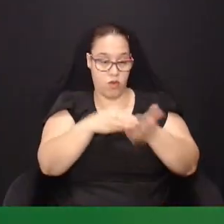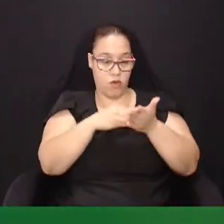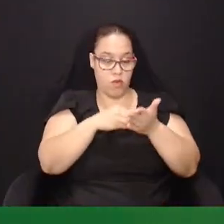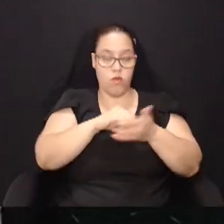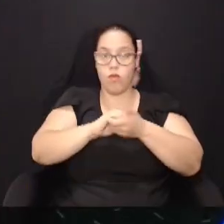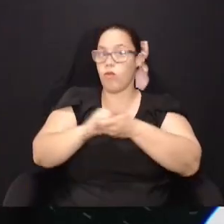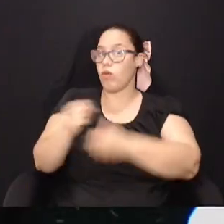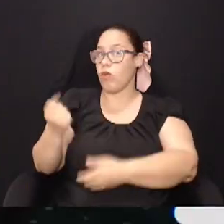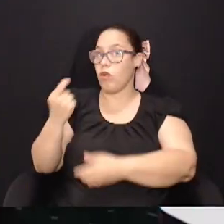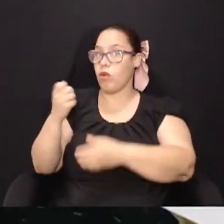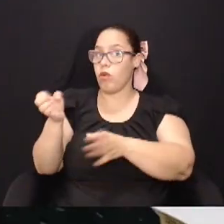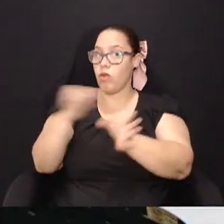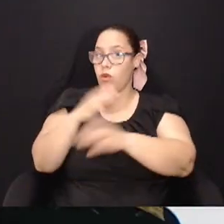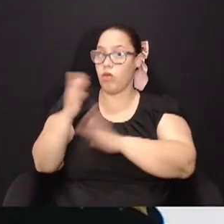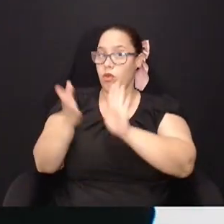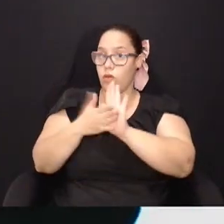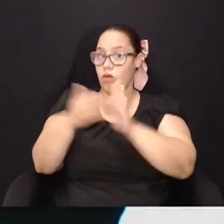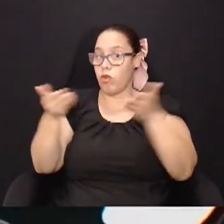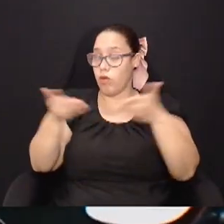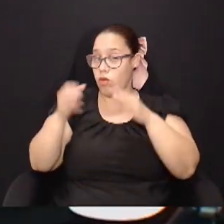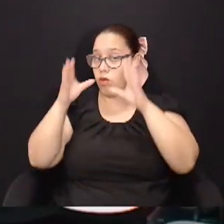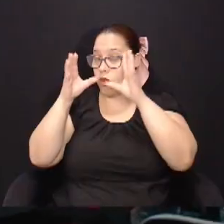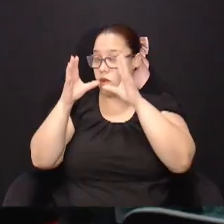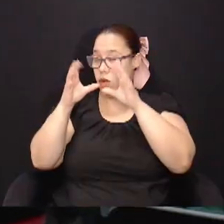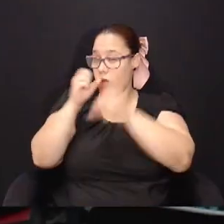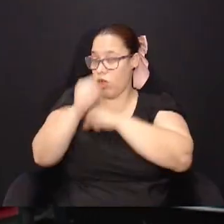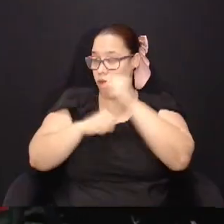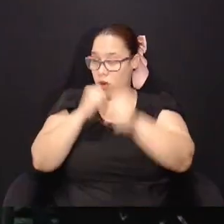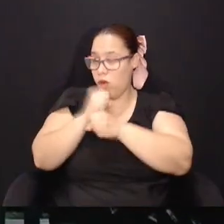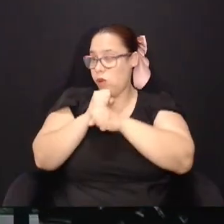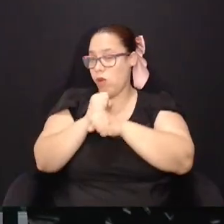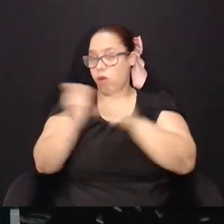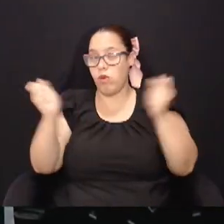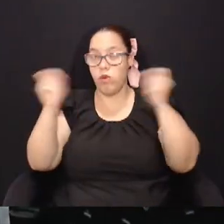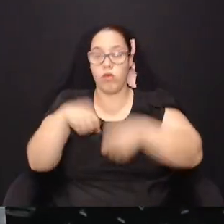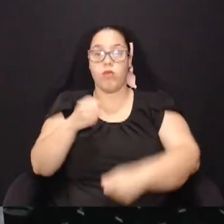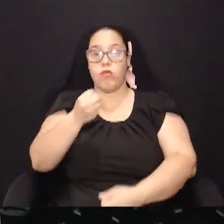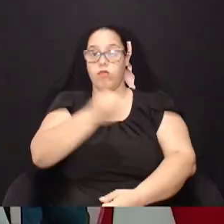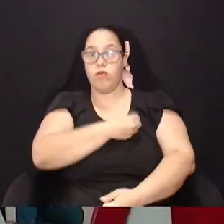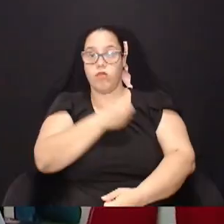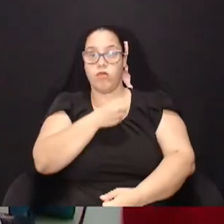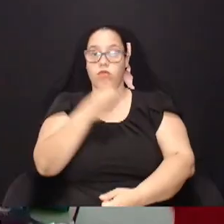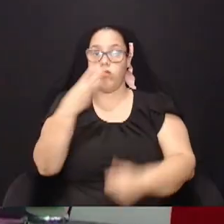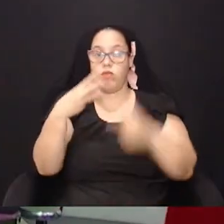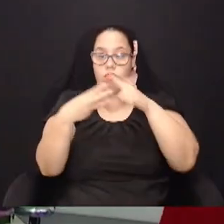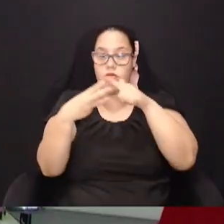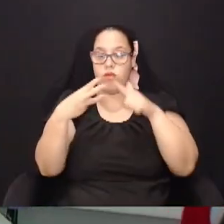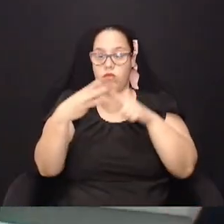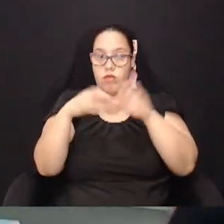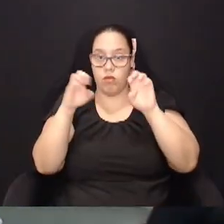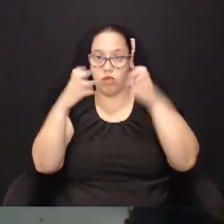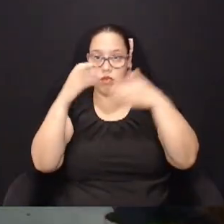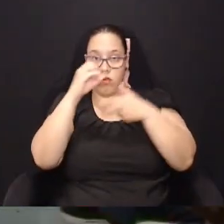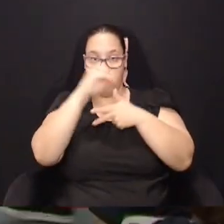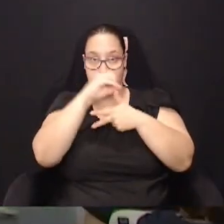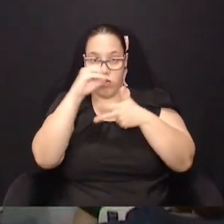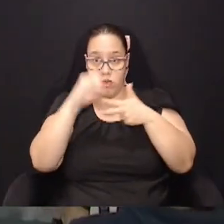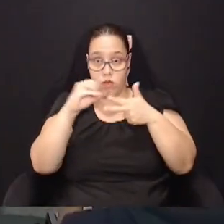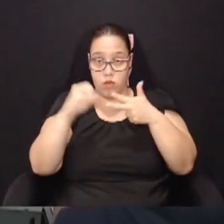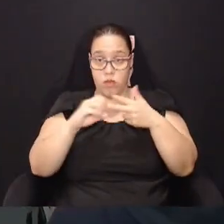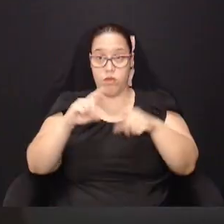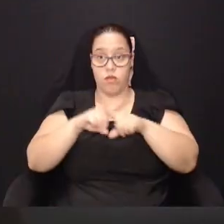da edição deste ano é a possibilidade de usar as notas das 3 últimas edições do Enem, porém com